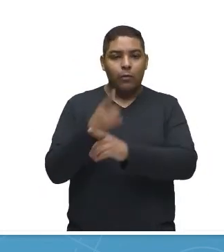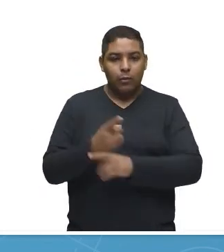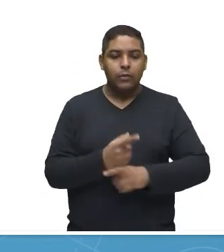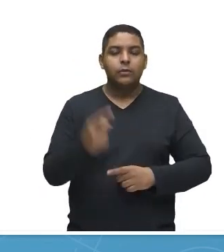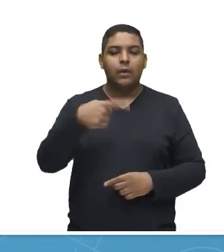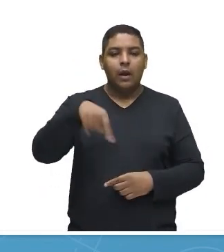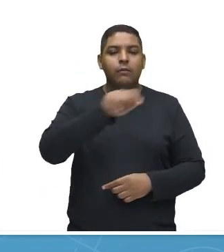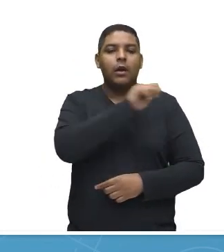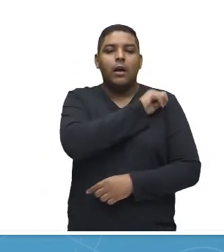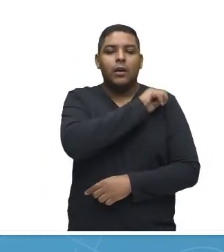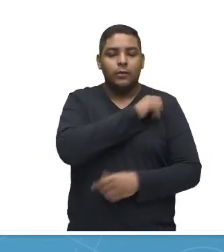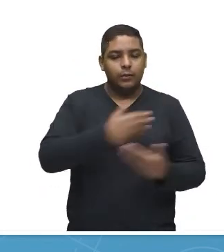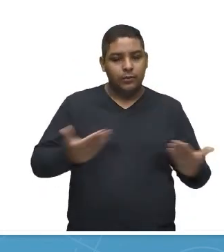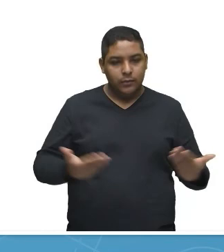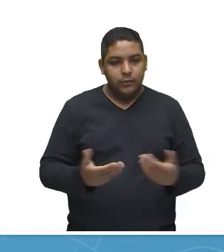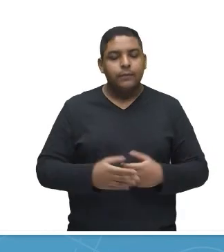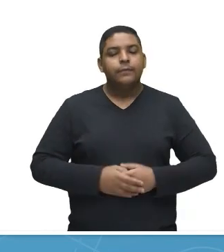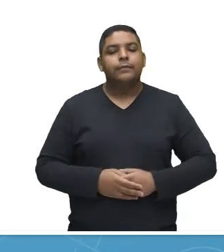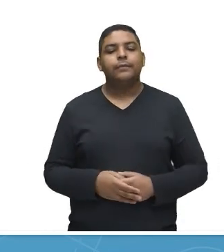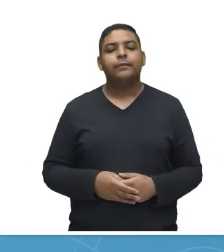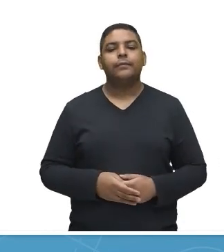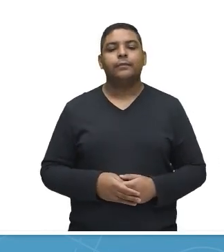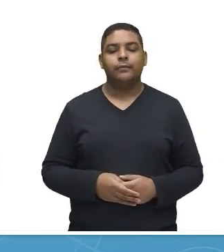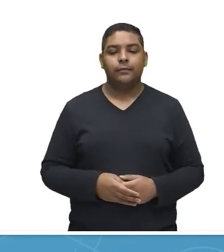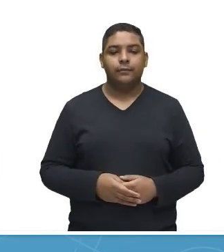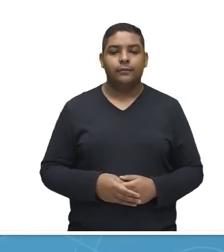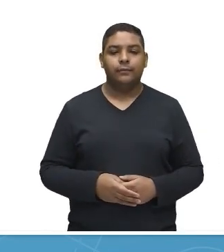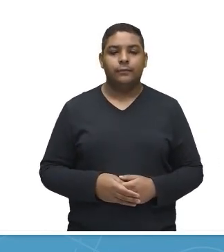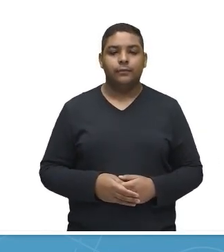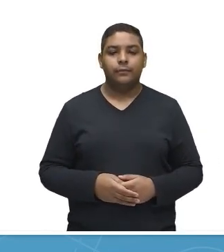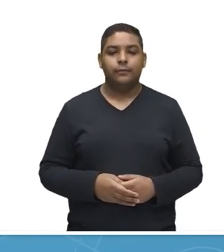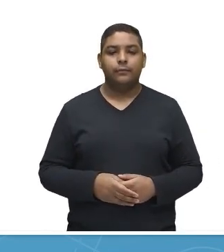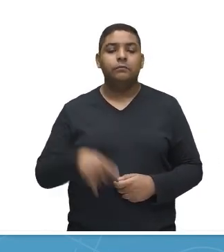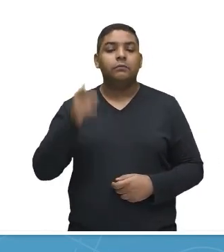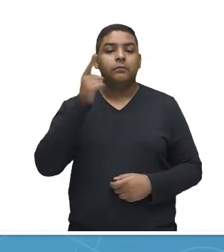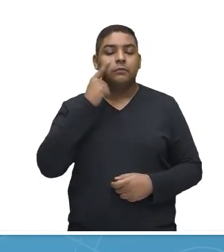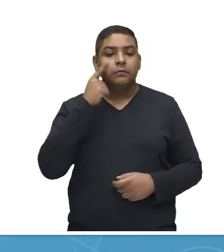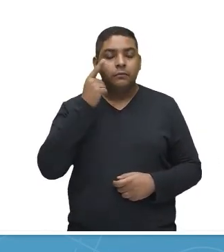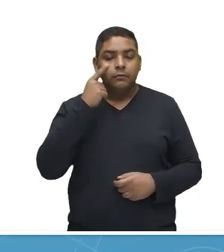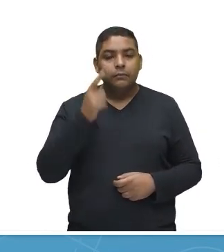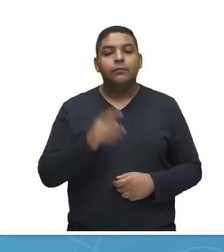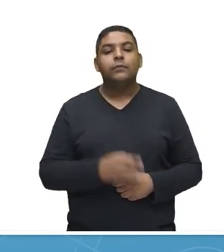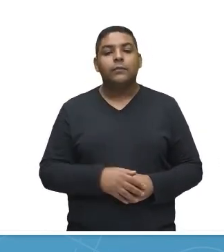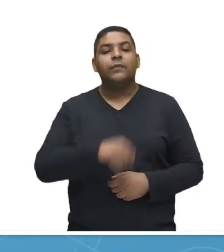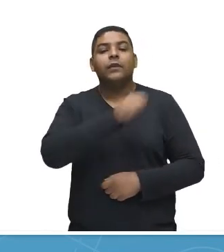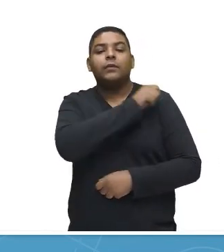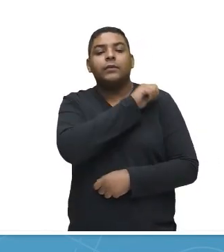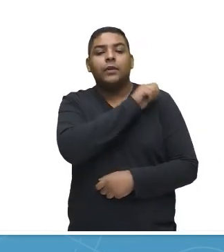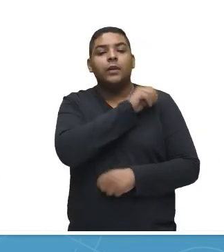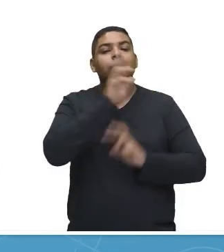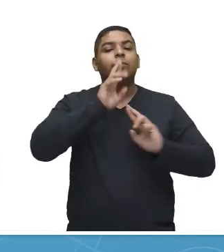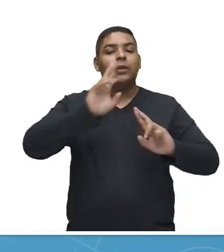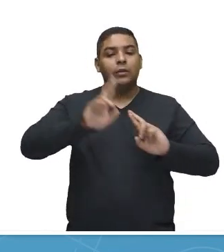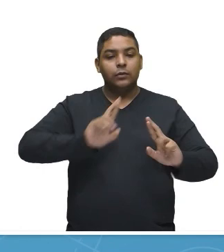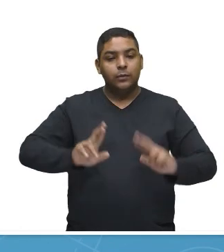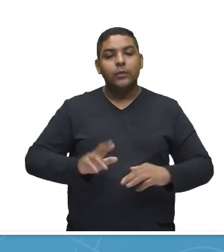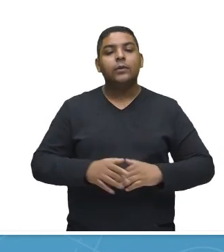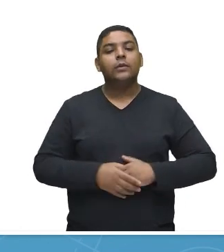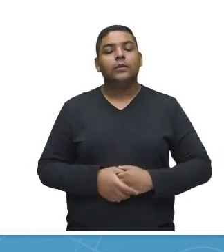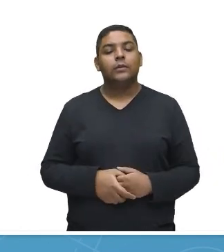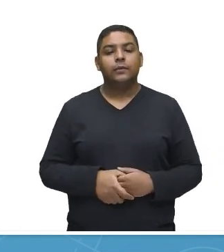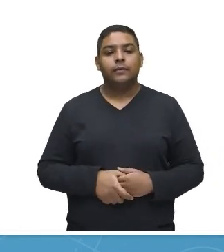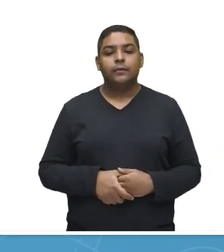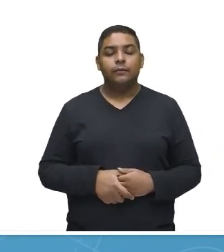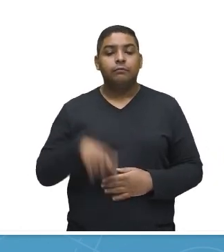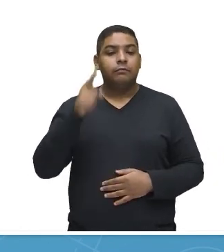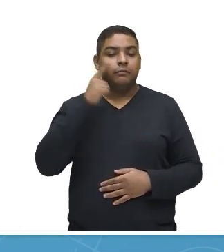bom? Então vamos lá começar aqui, vamos ver quais são os alunos que responderam.